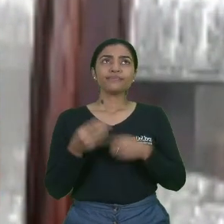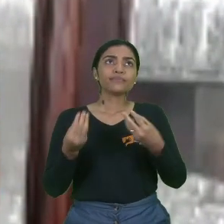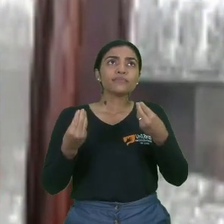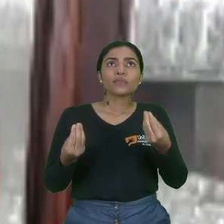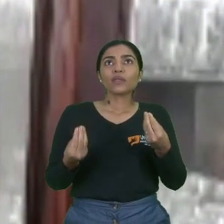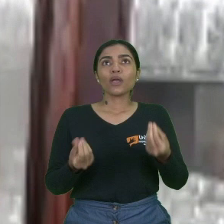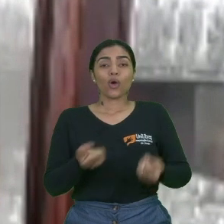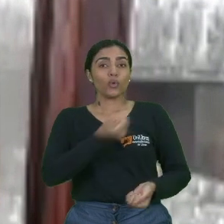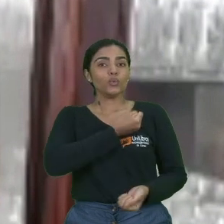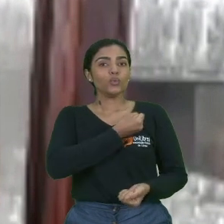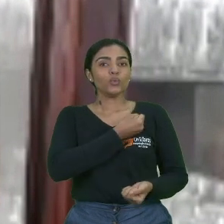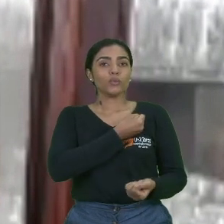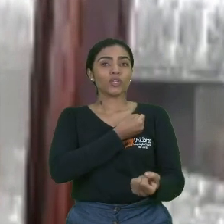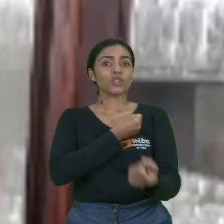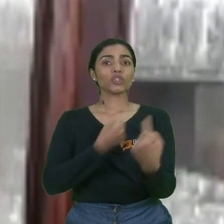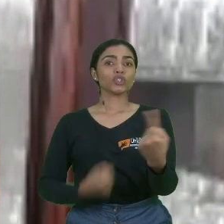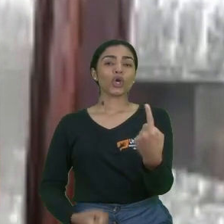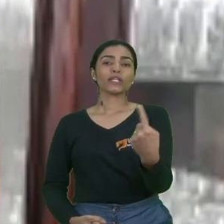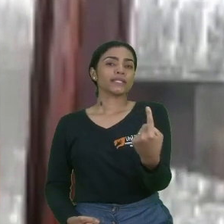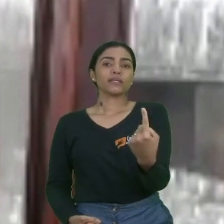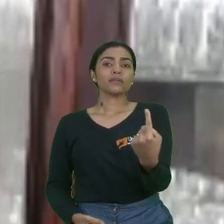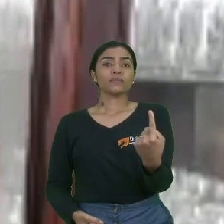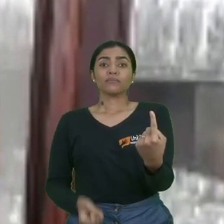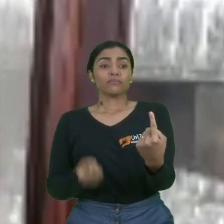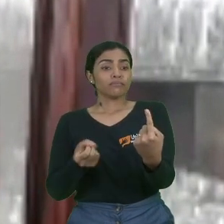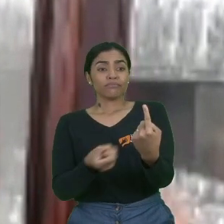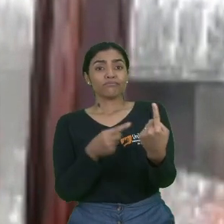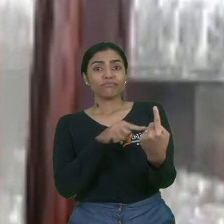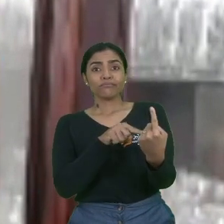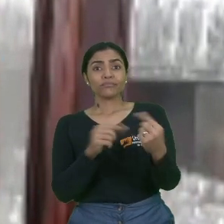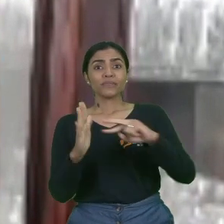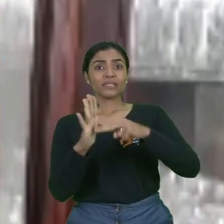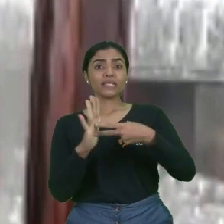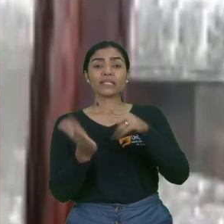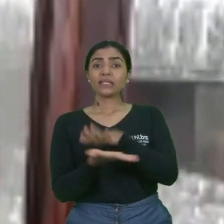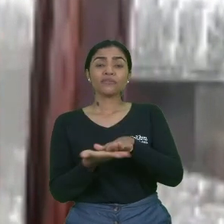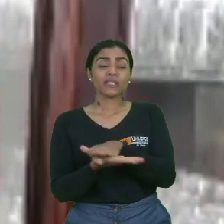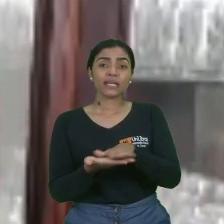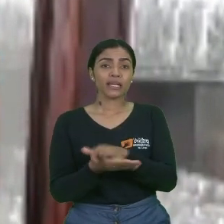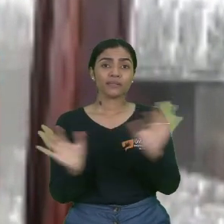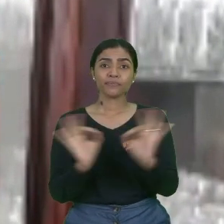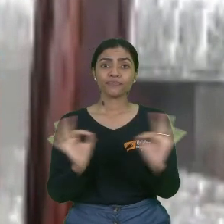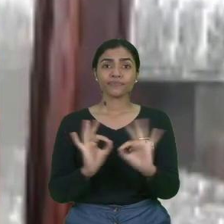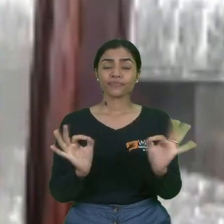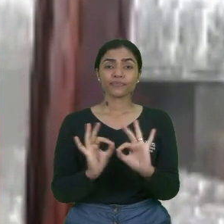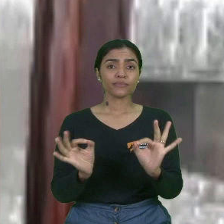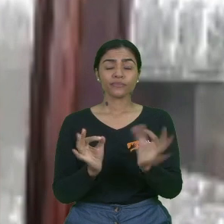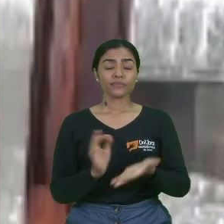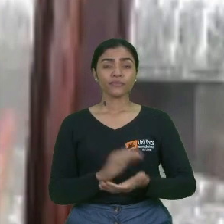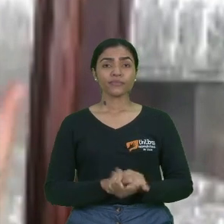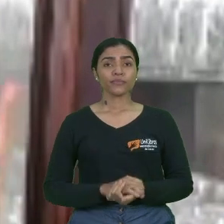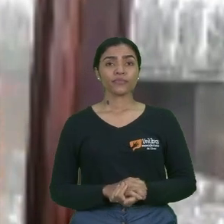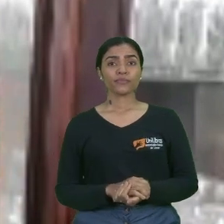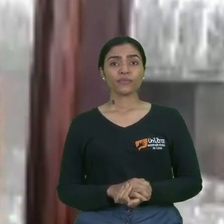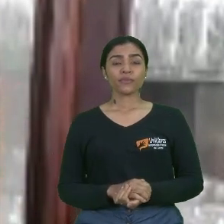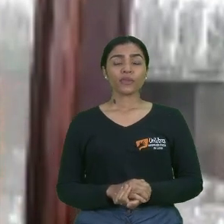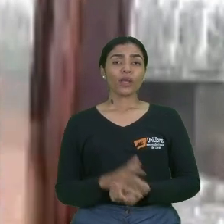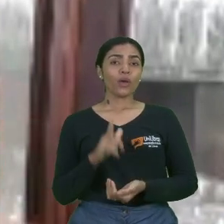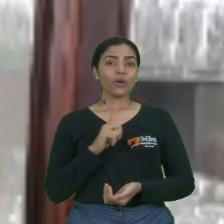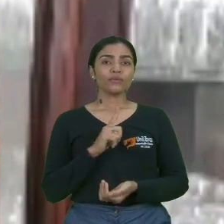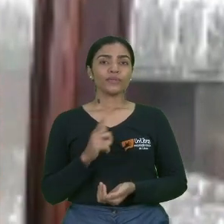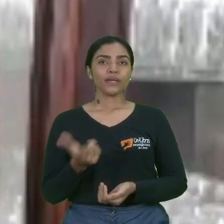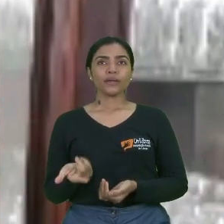números sozinhos não falo isso então ele disse aqui é uma é quando depois porque eu tenho a meia dúzia